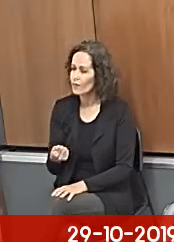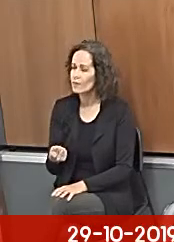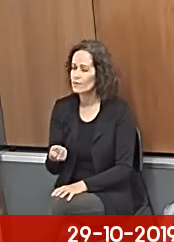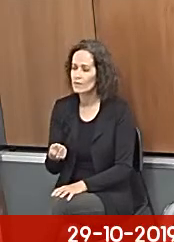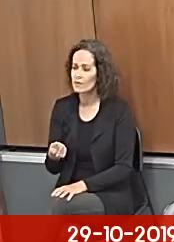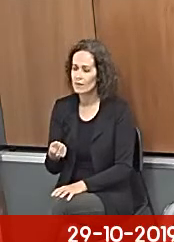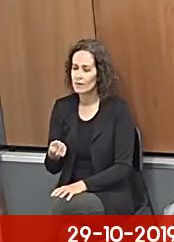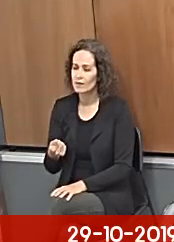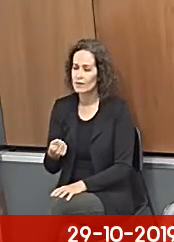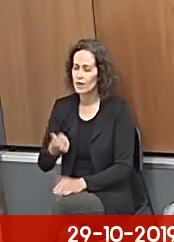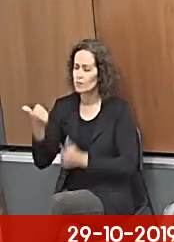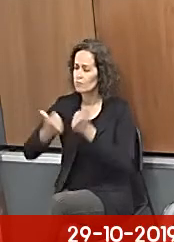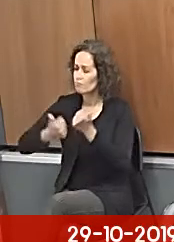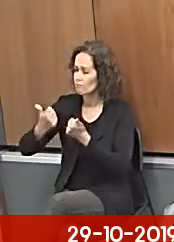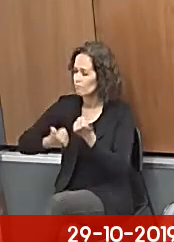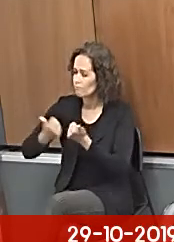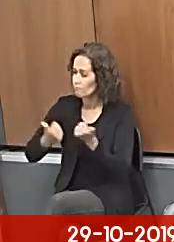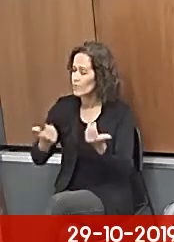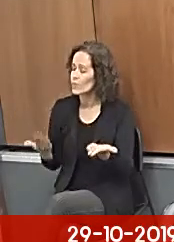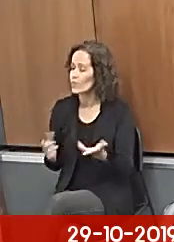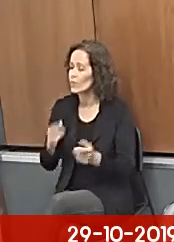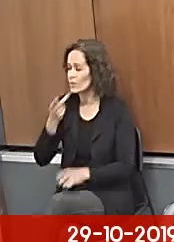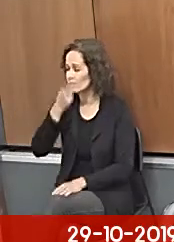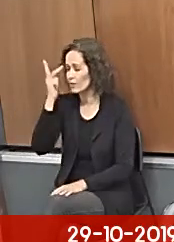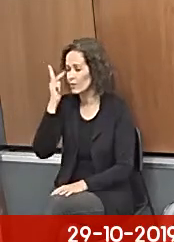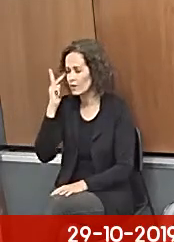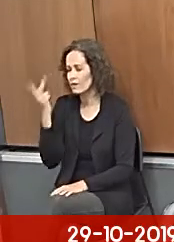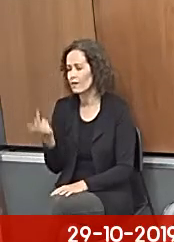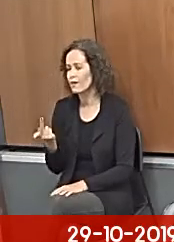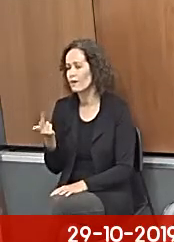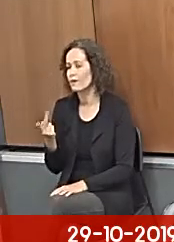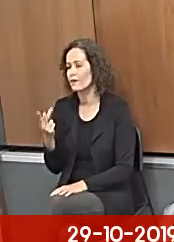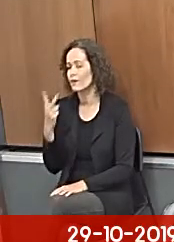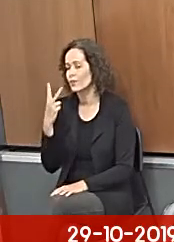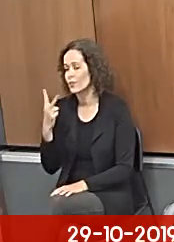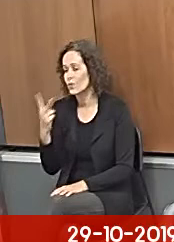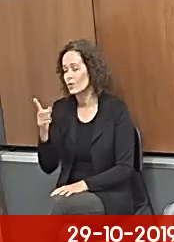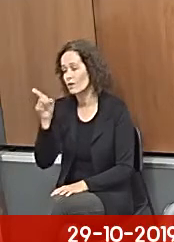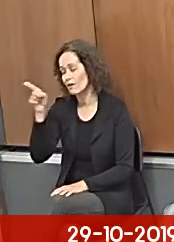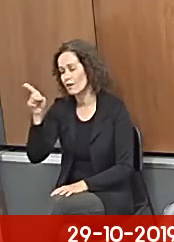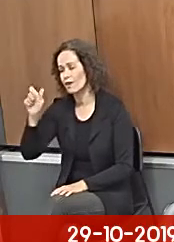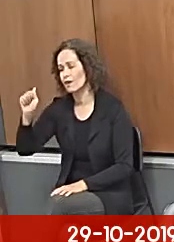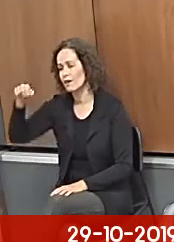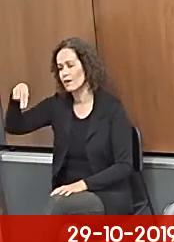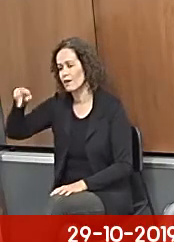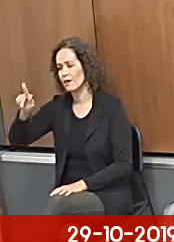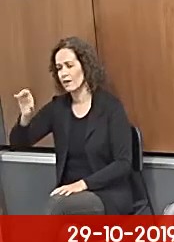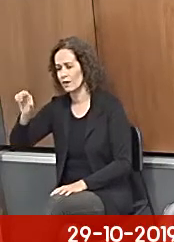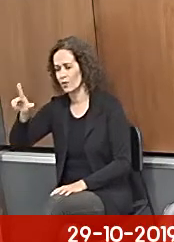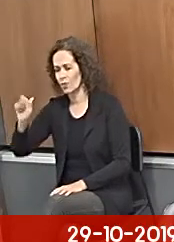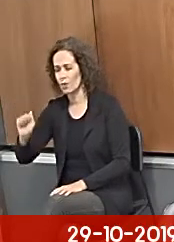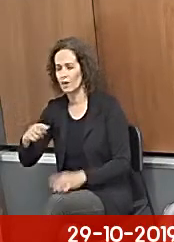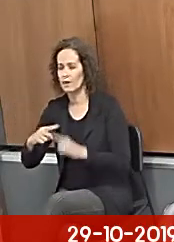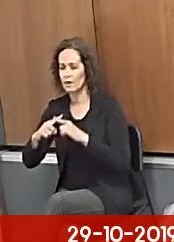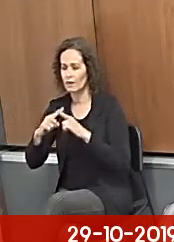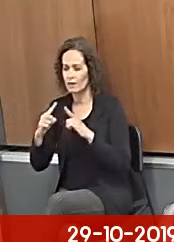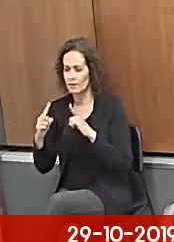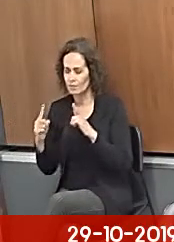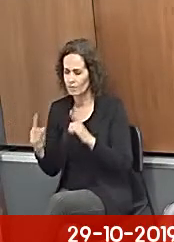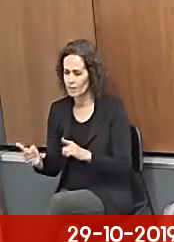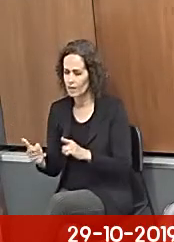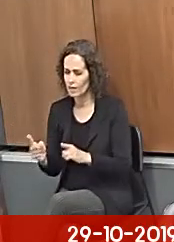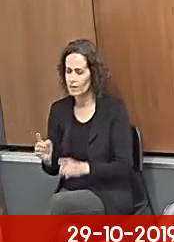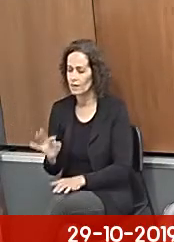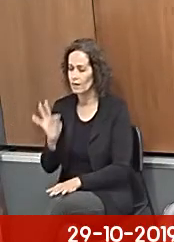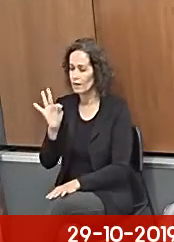mas não vão participar mais para Angola no próximo Campeonato Mundial. Sabe por quê? Porque a Turquia foi lá e levou a família deles para